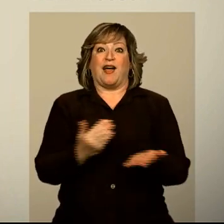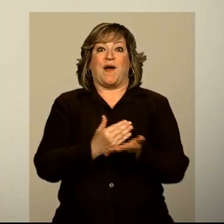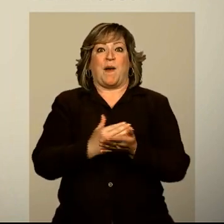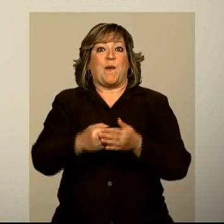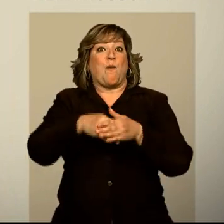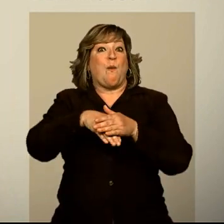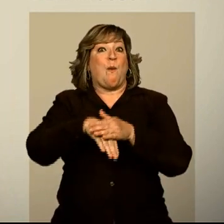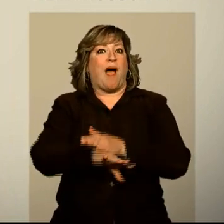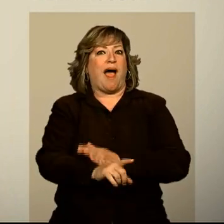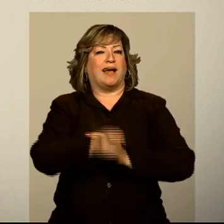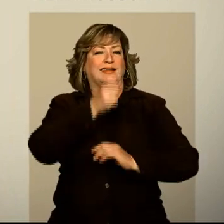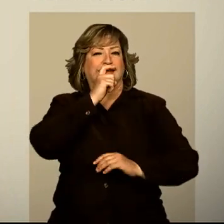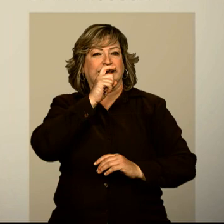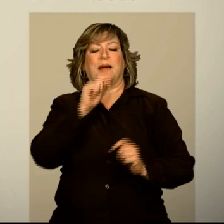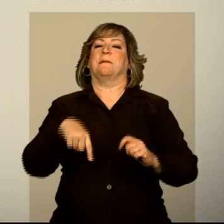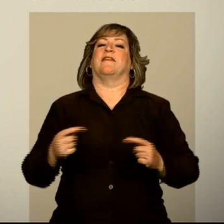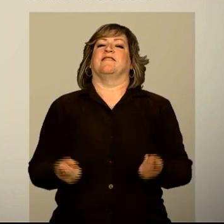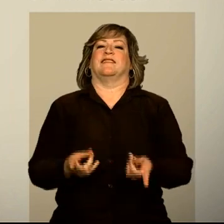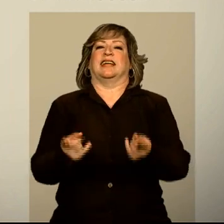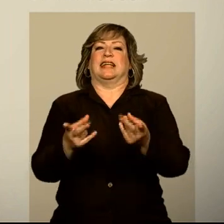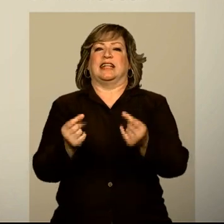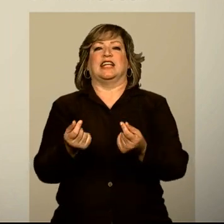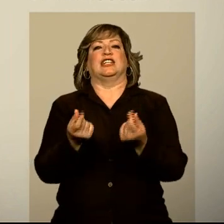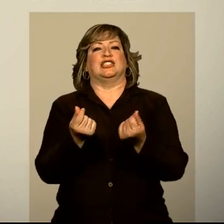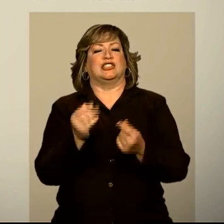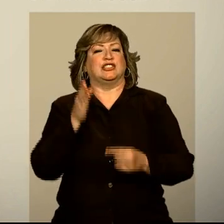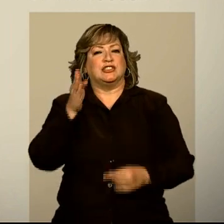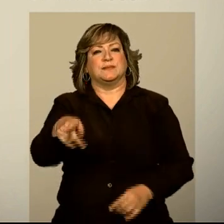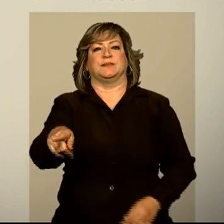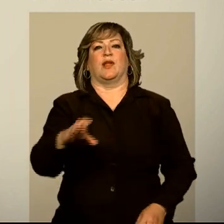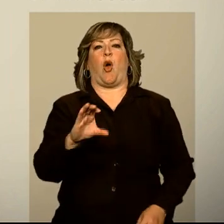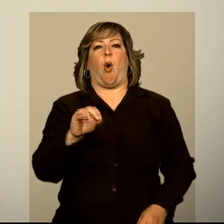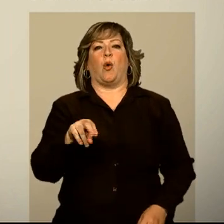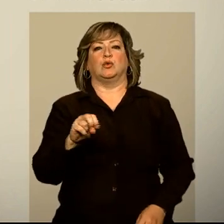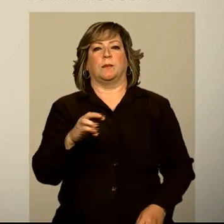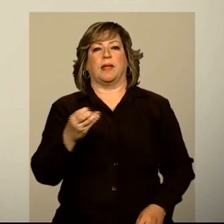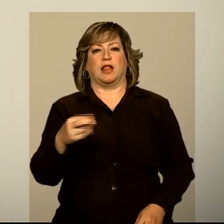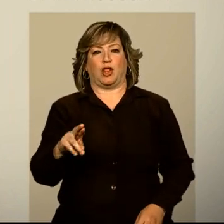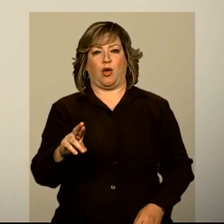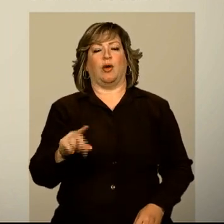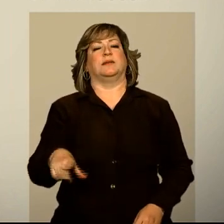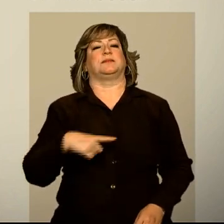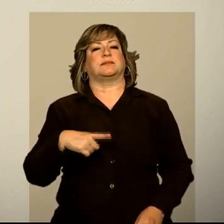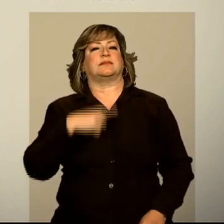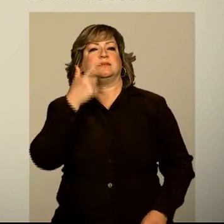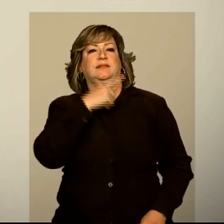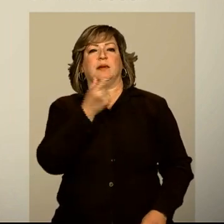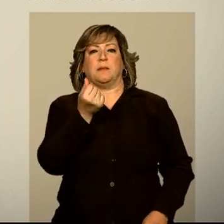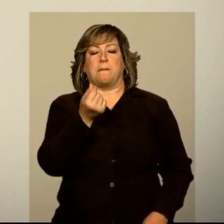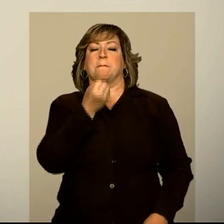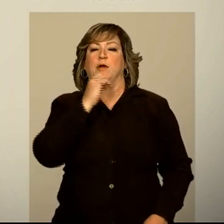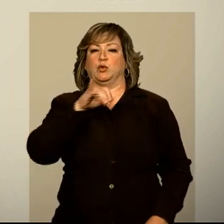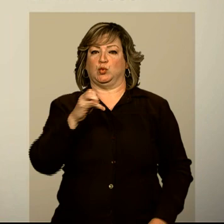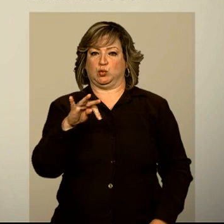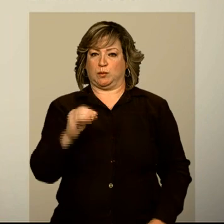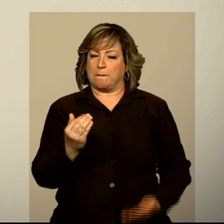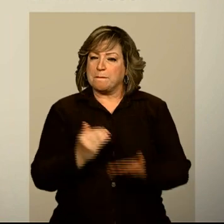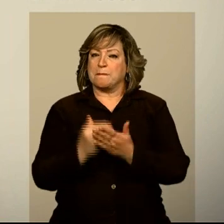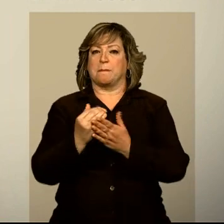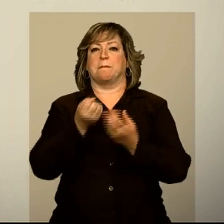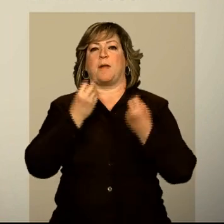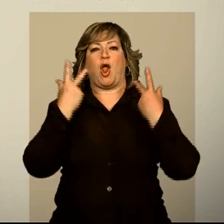passaram a armazenar e vender o que pescam diretamente para os consumidores e assim um preço mais justo